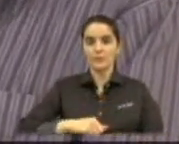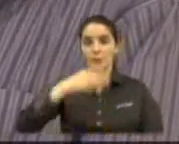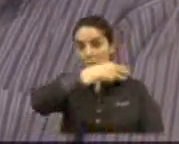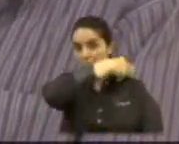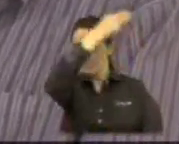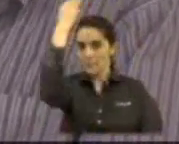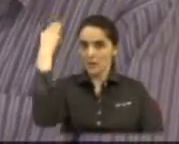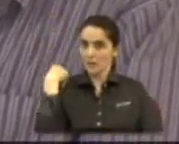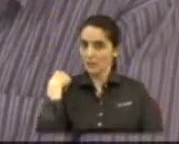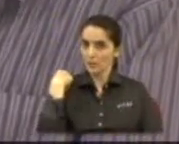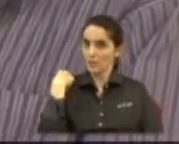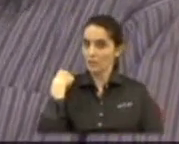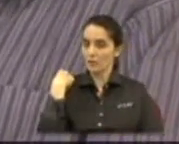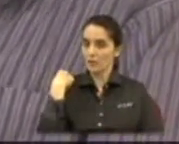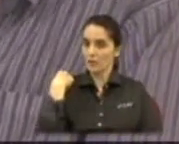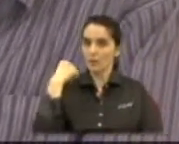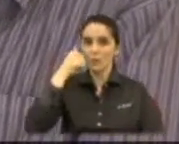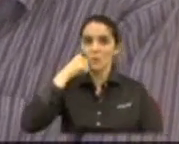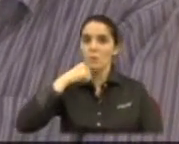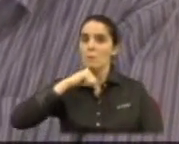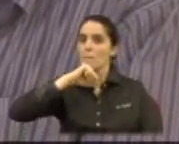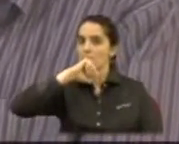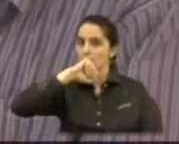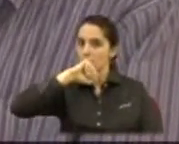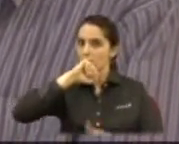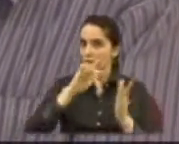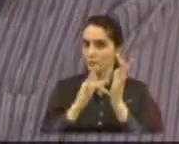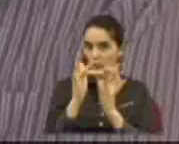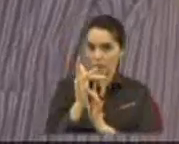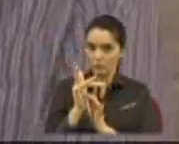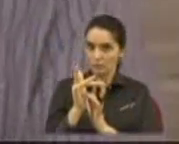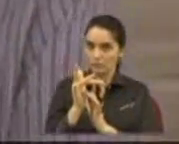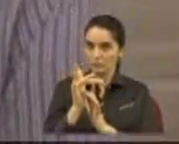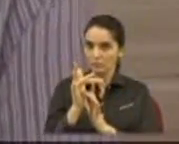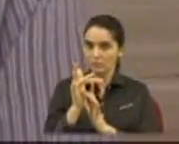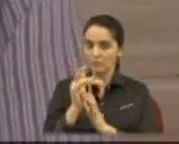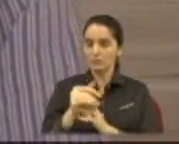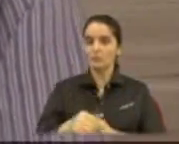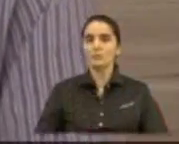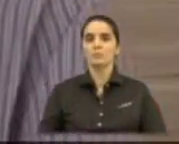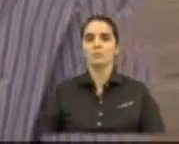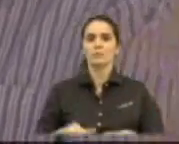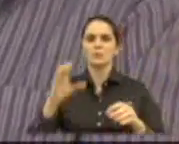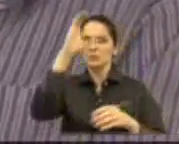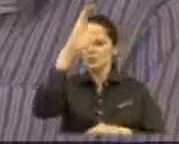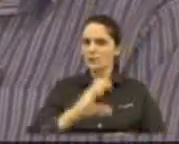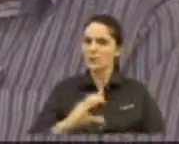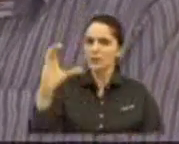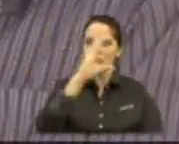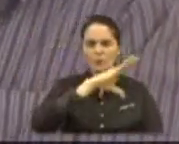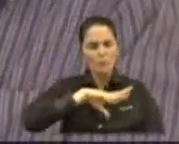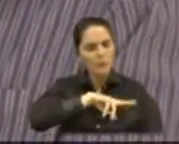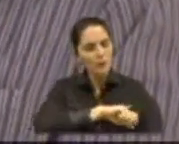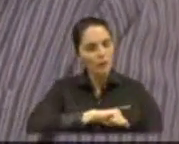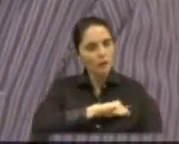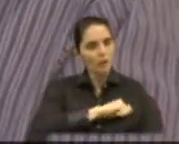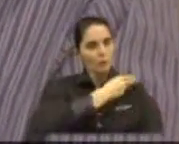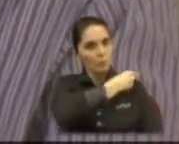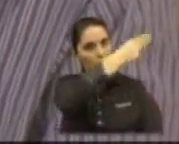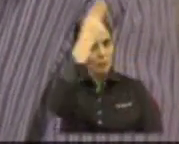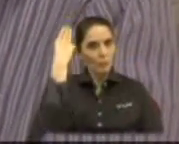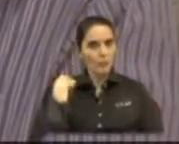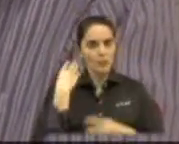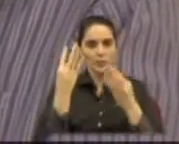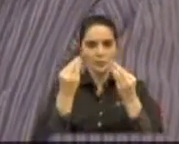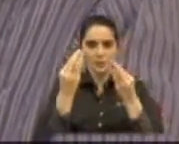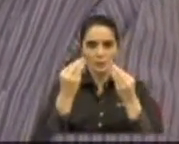de Jesus, que é citada e é venerada pelos nossos irmãos católicos. Então não é verdade que